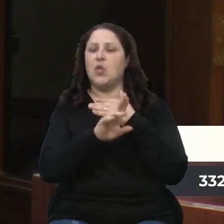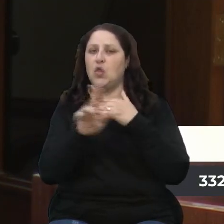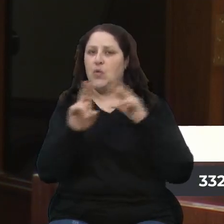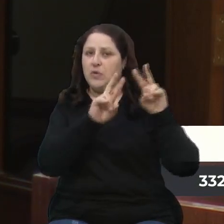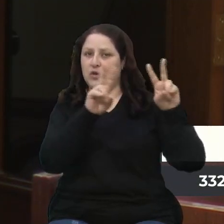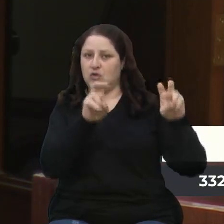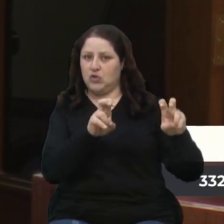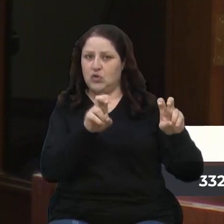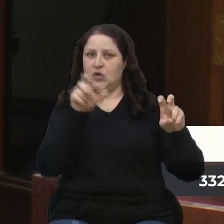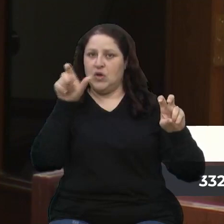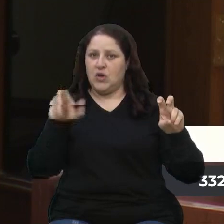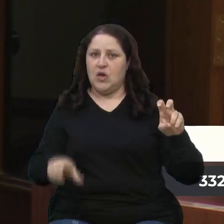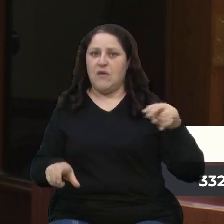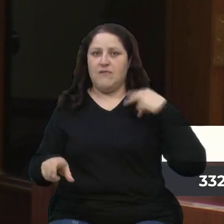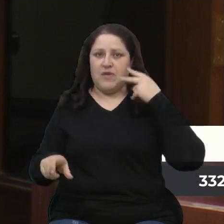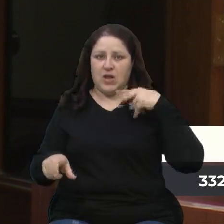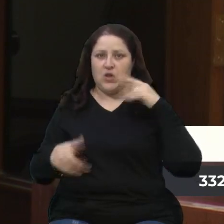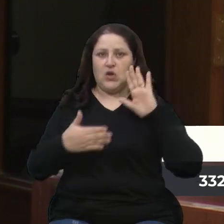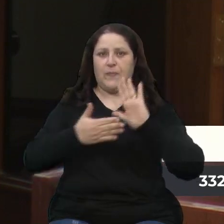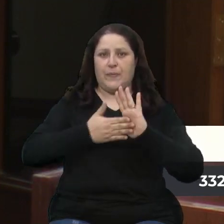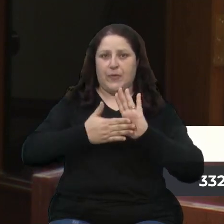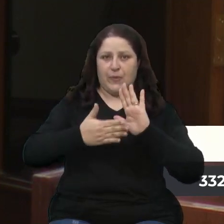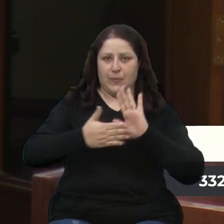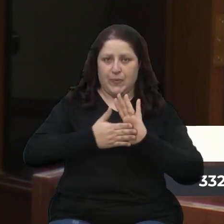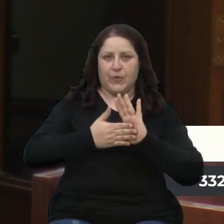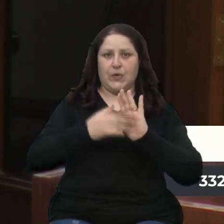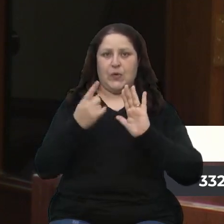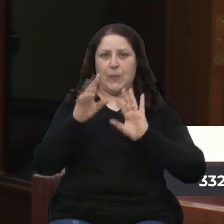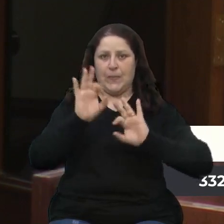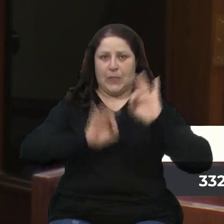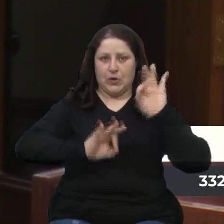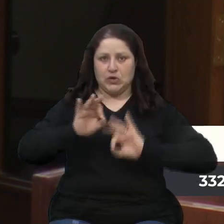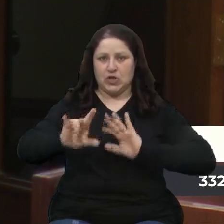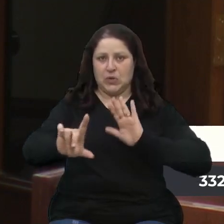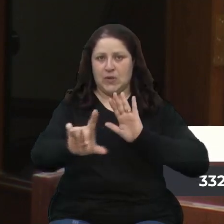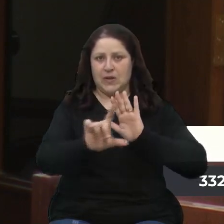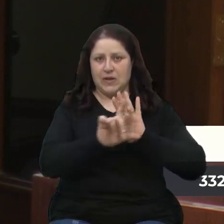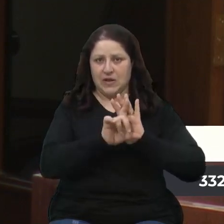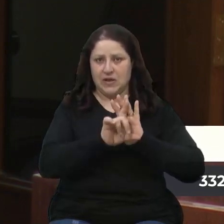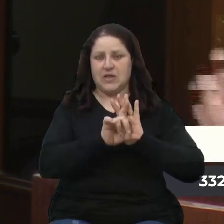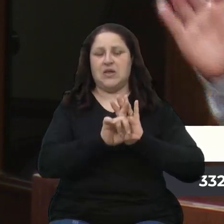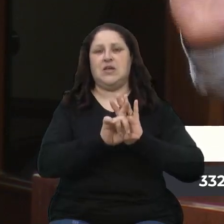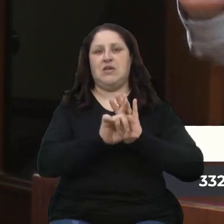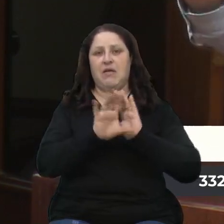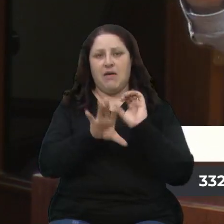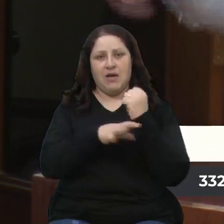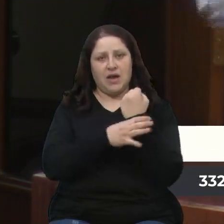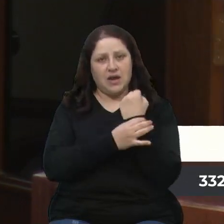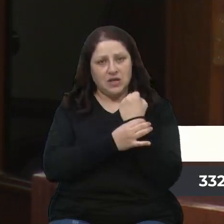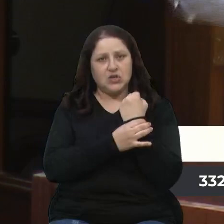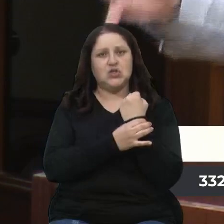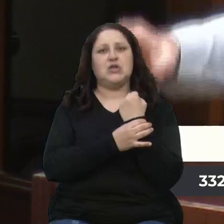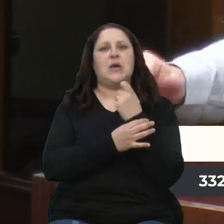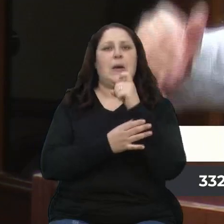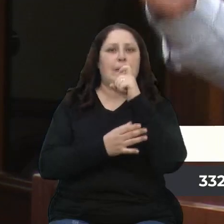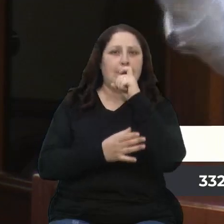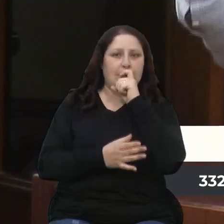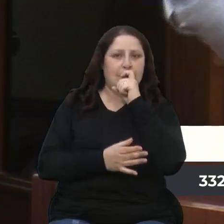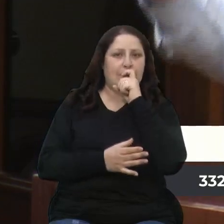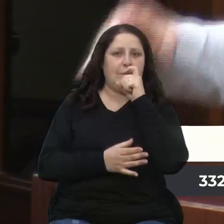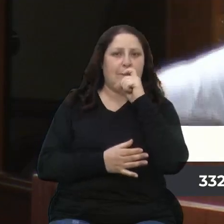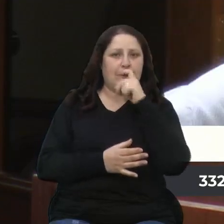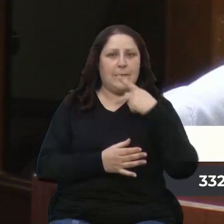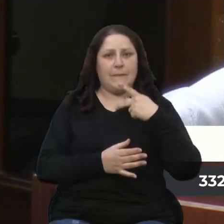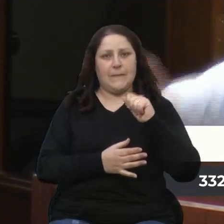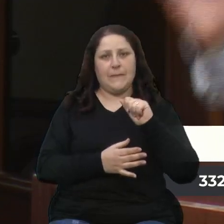vereador propõe um projeto de lei para garantir que os pais, né, tenham